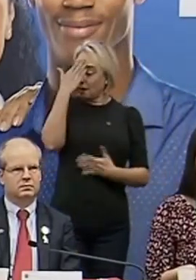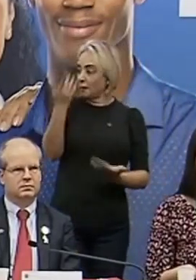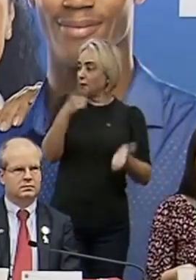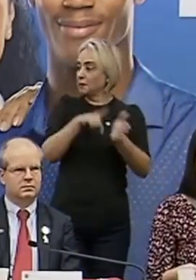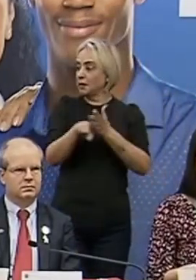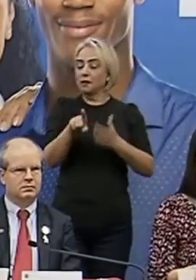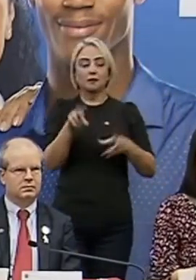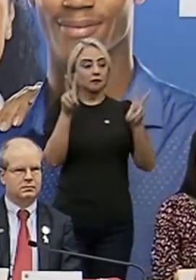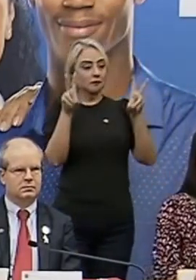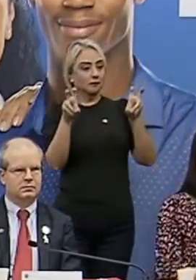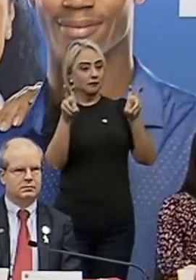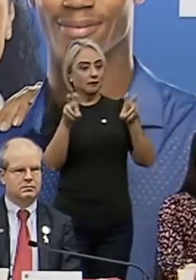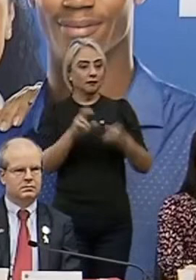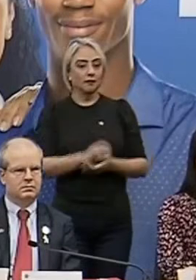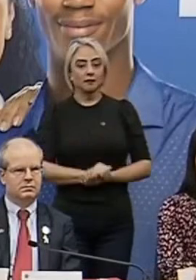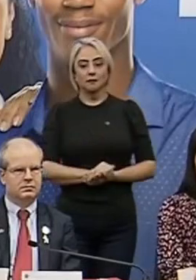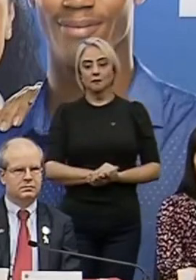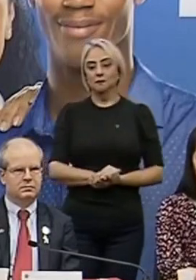do tema.